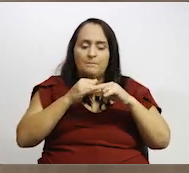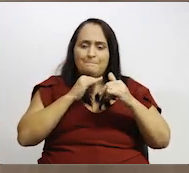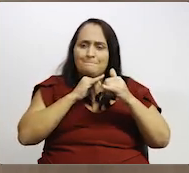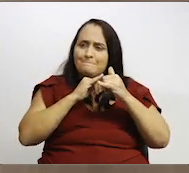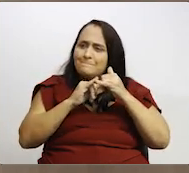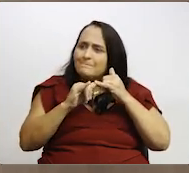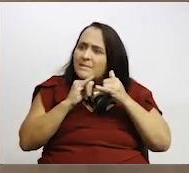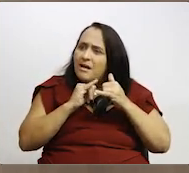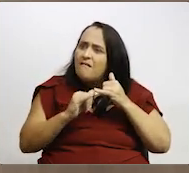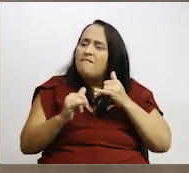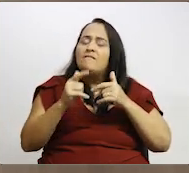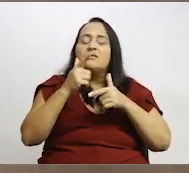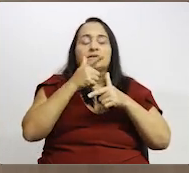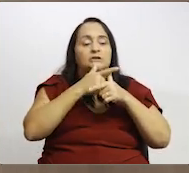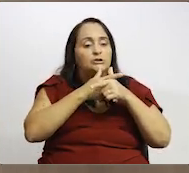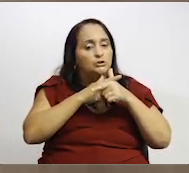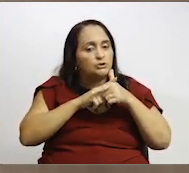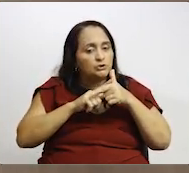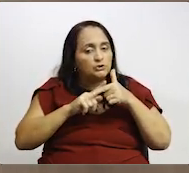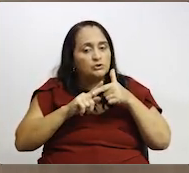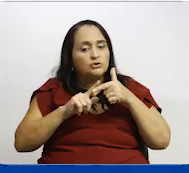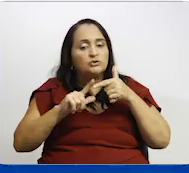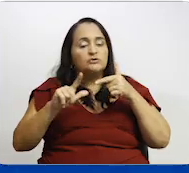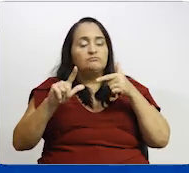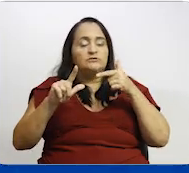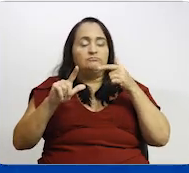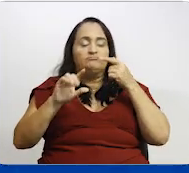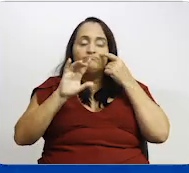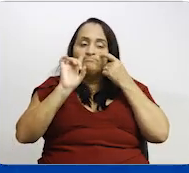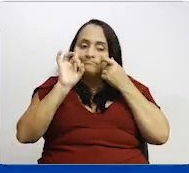fortalecido na sua cabeça. Se eu tenho aqui